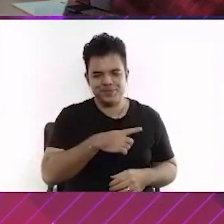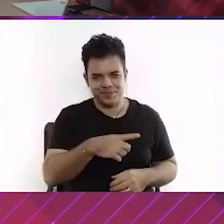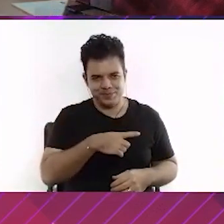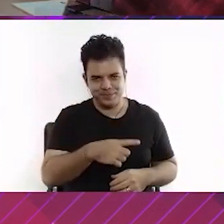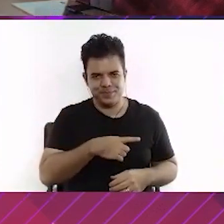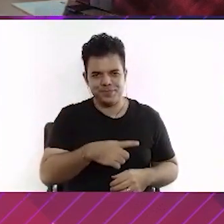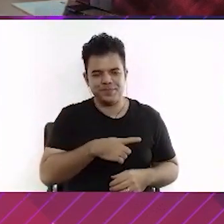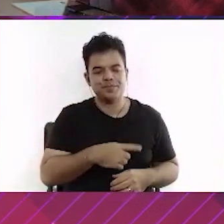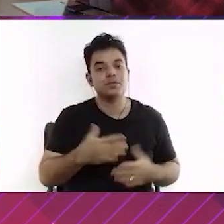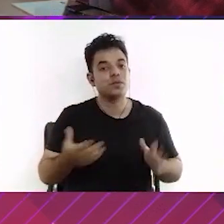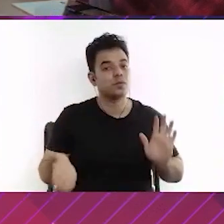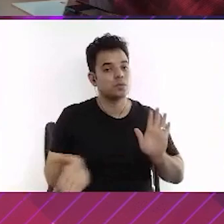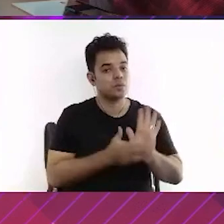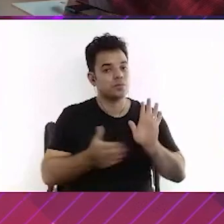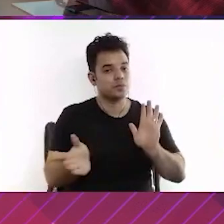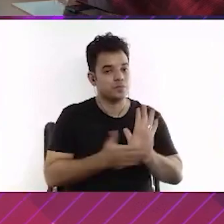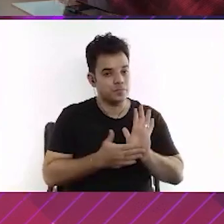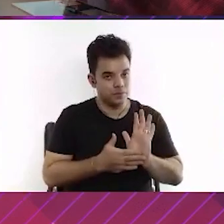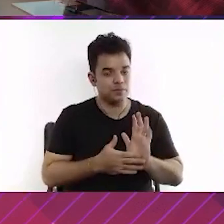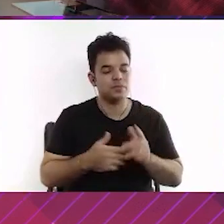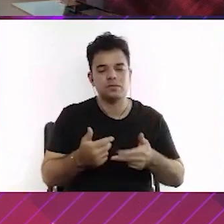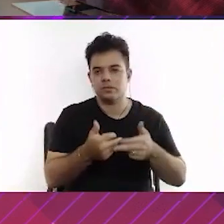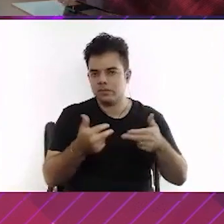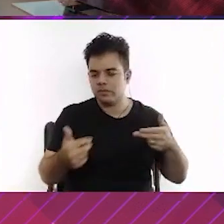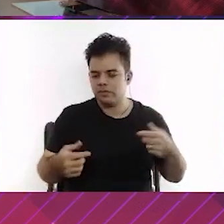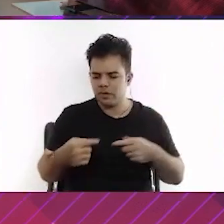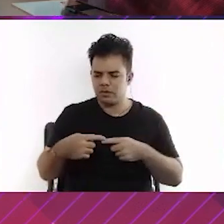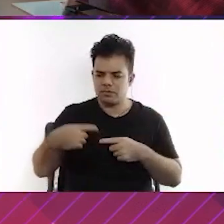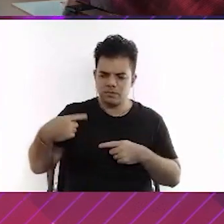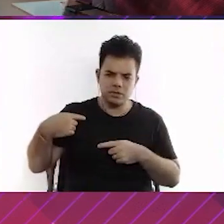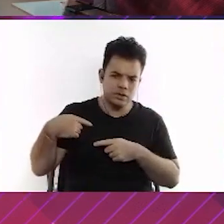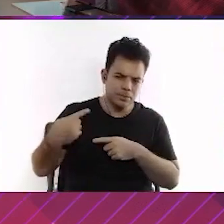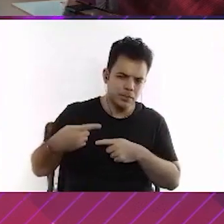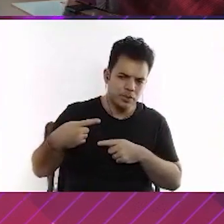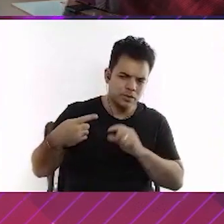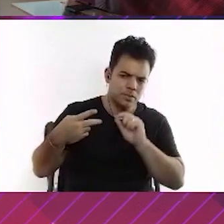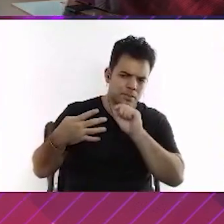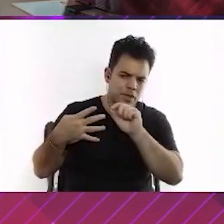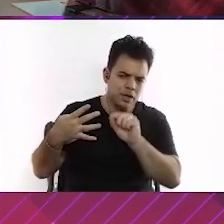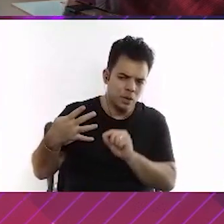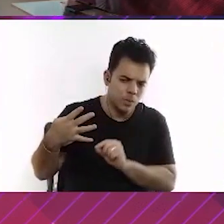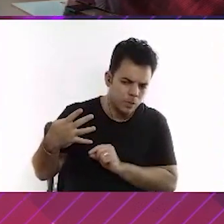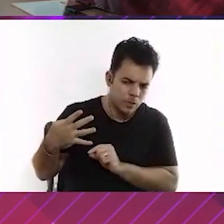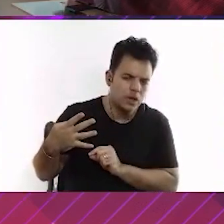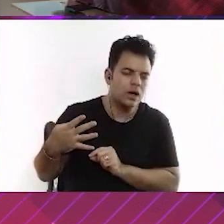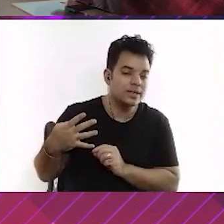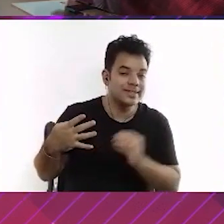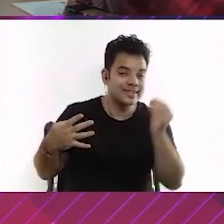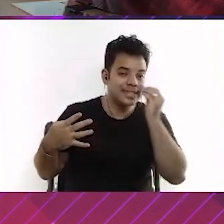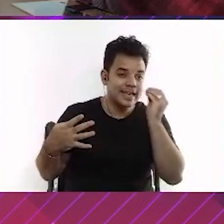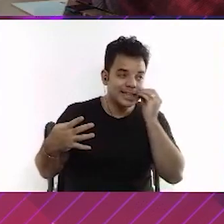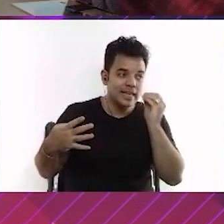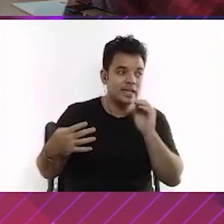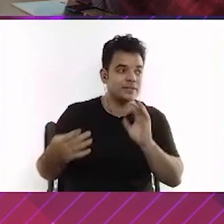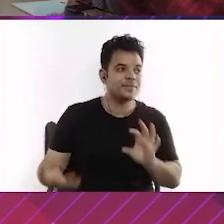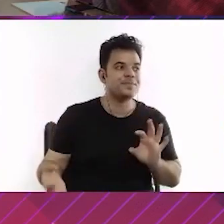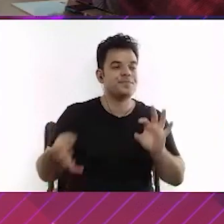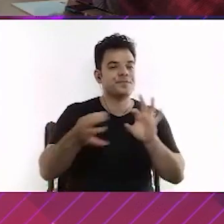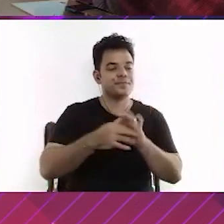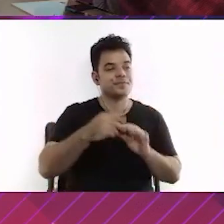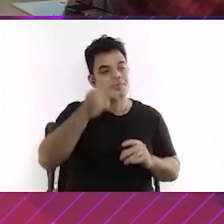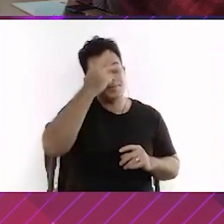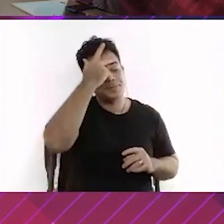a proposta, né, de quais próximos passos é justamente tentar conectar com mais